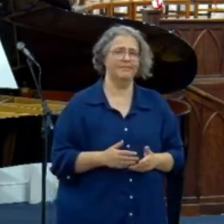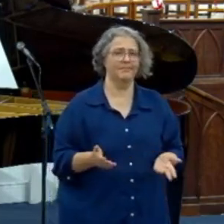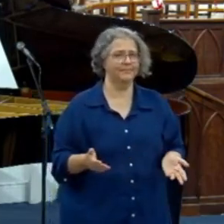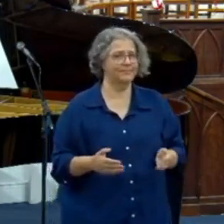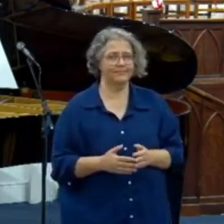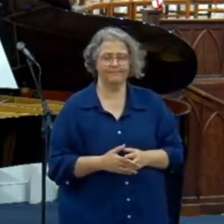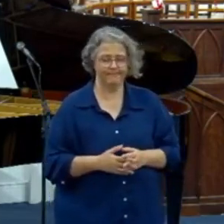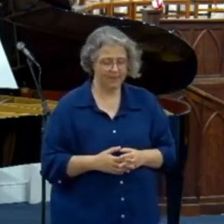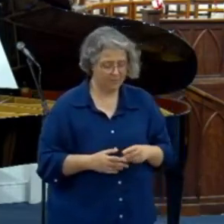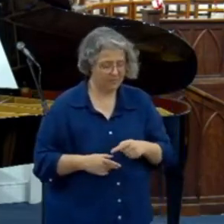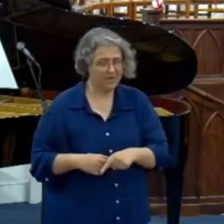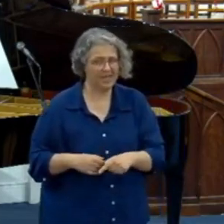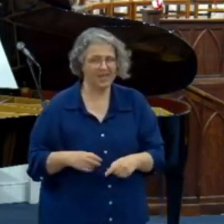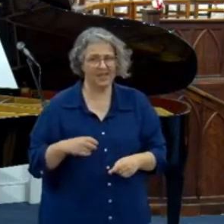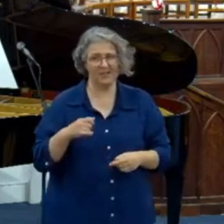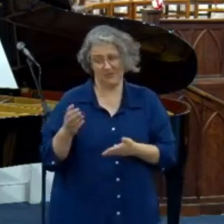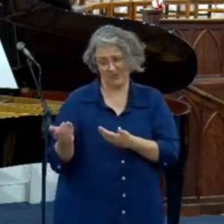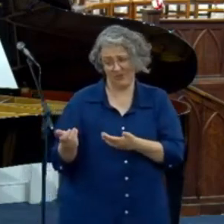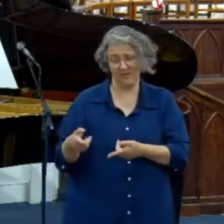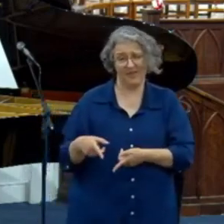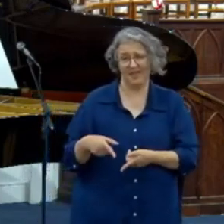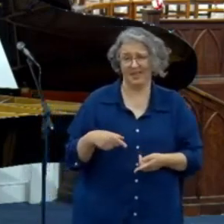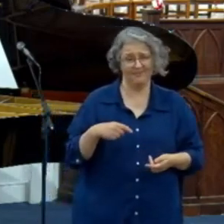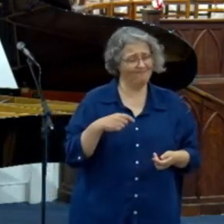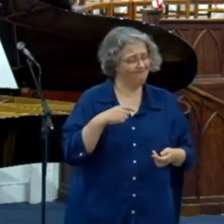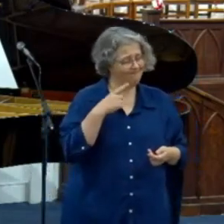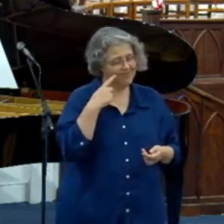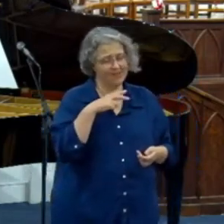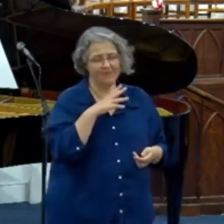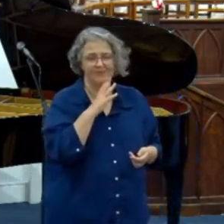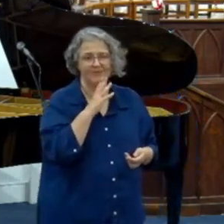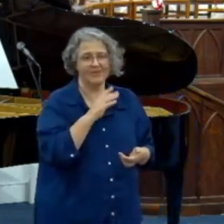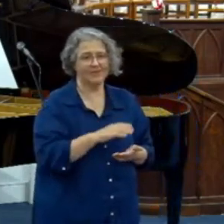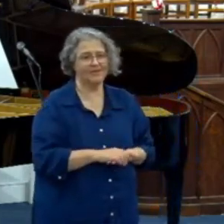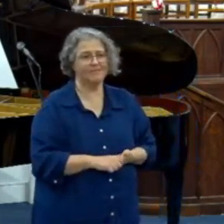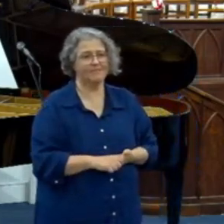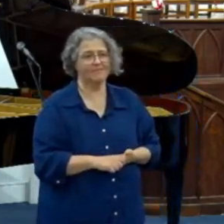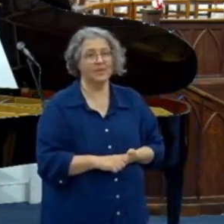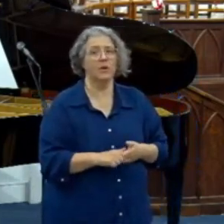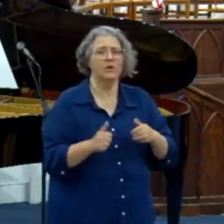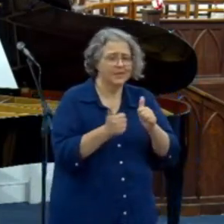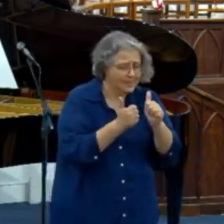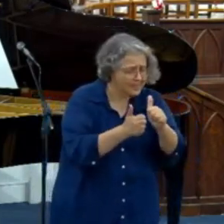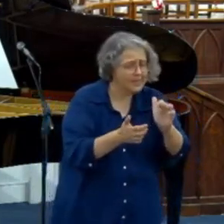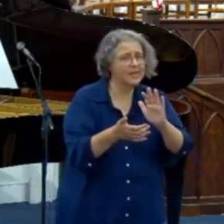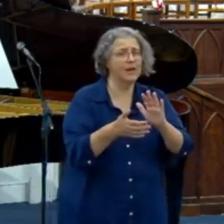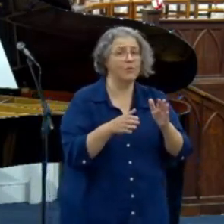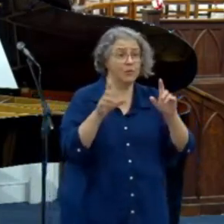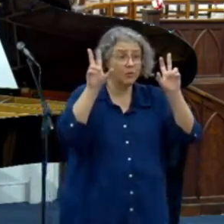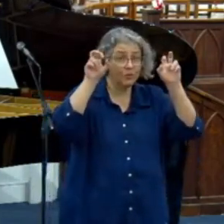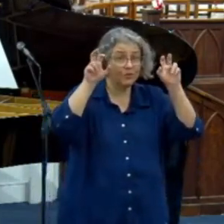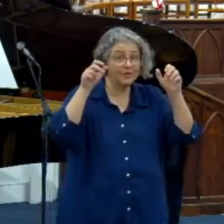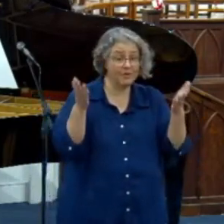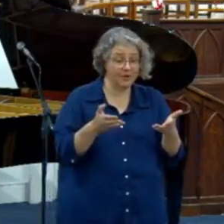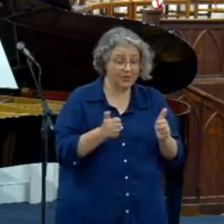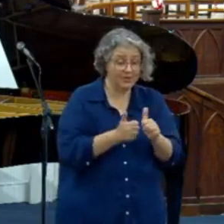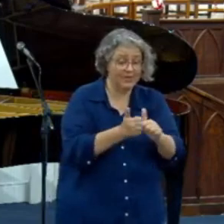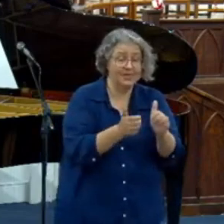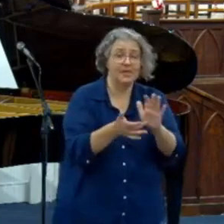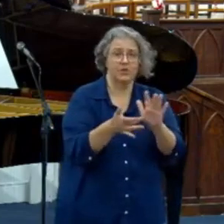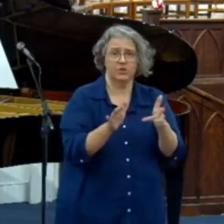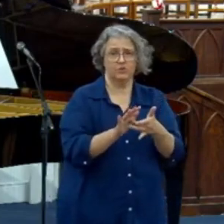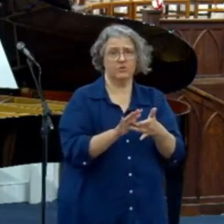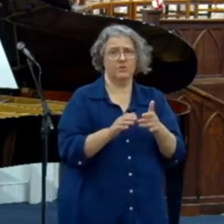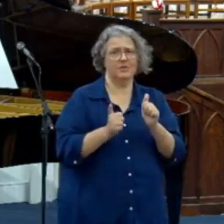porque este jovem não seguiu a Jesus. Veja, o nosso tema é: siga a Jesus. Mas